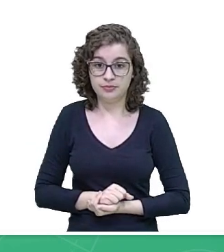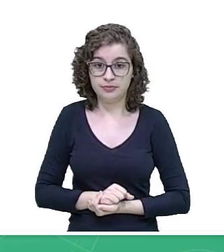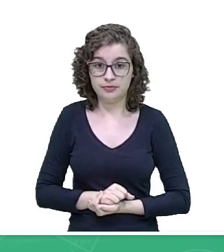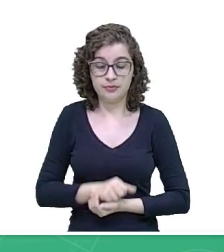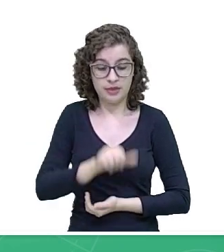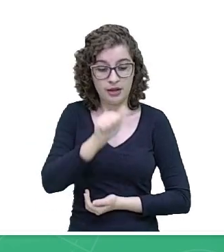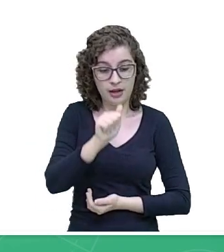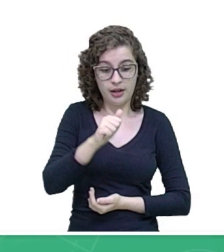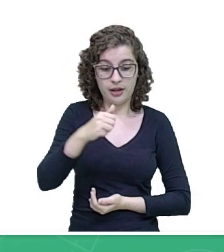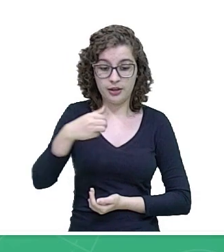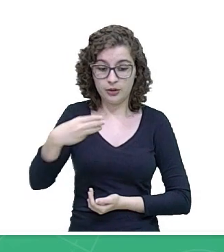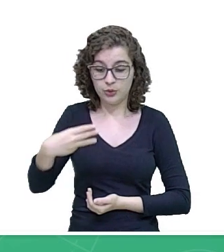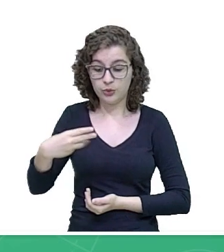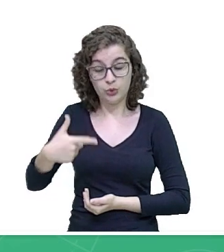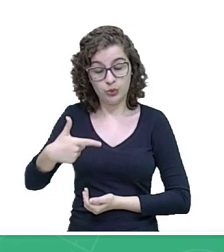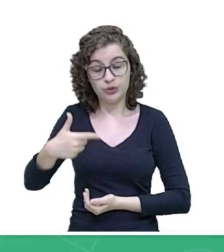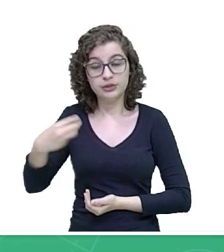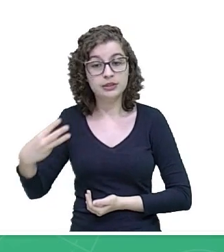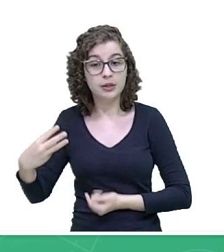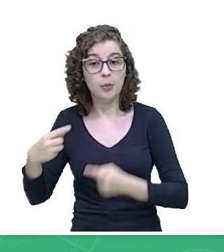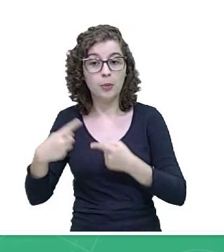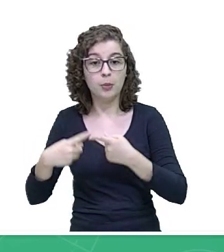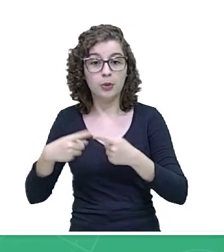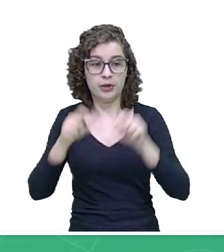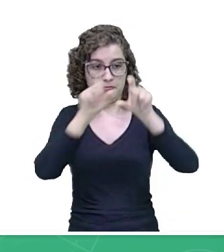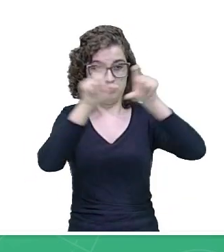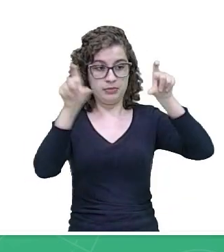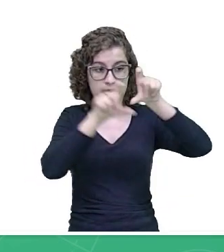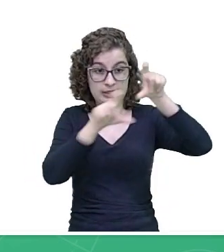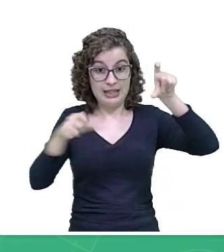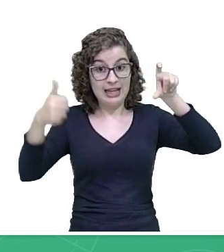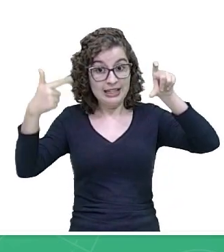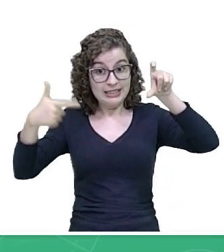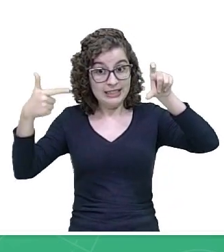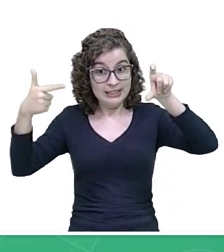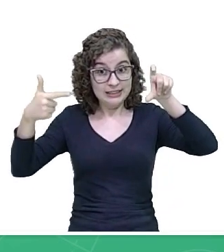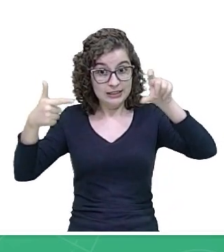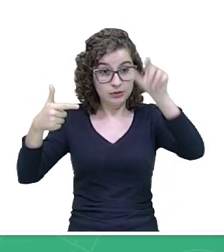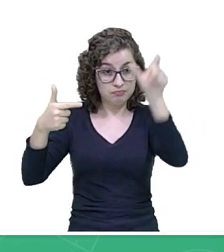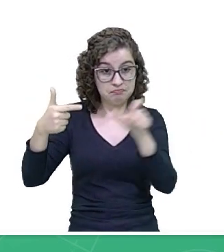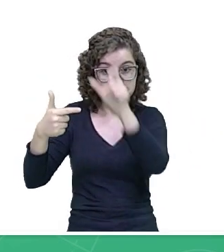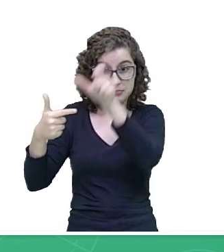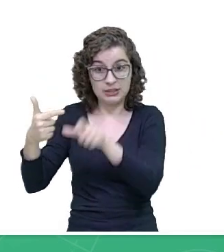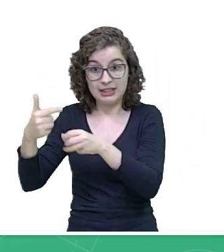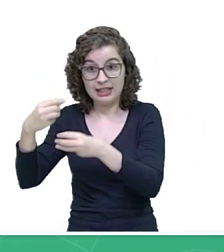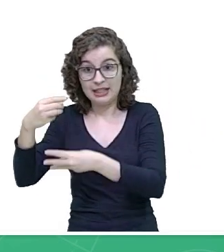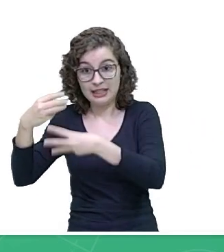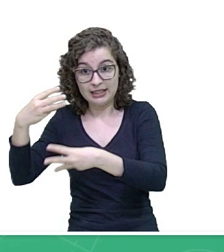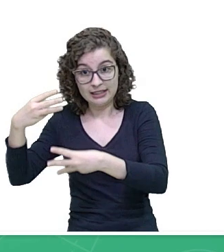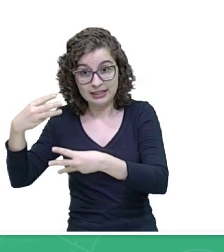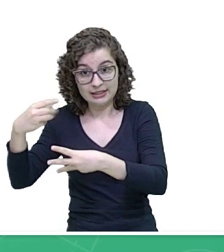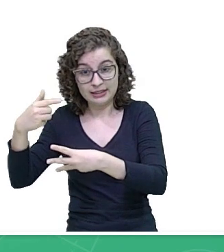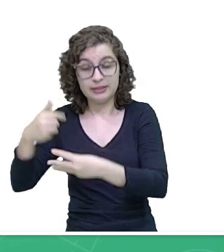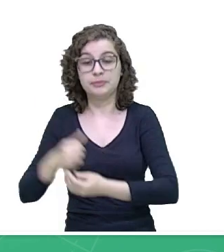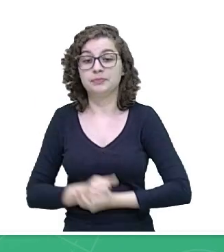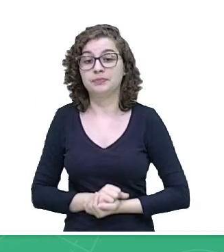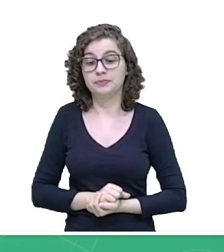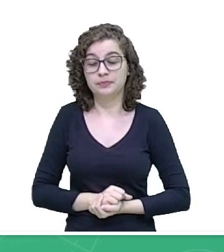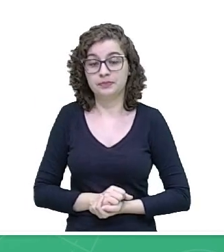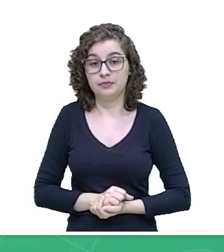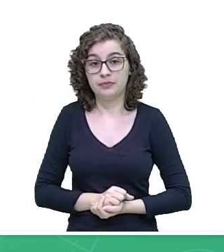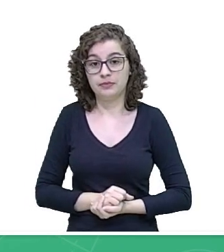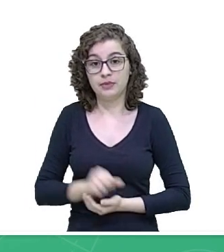quê? Porque ele está na segunda linha e na terceira coluna. Então, essa é a posição do elemento.